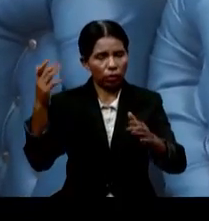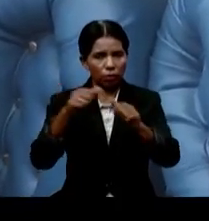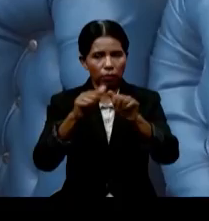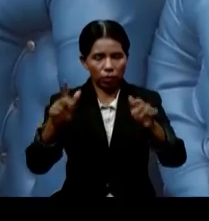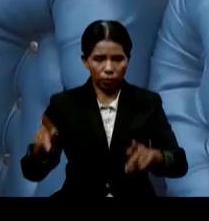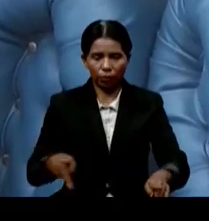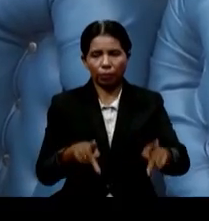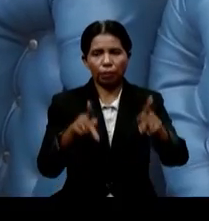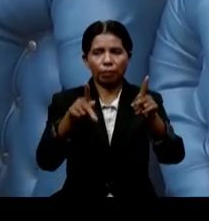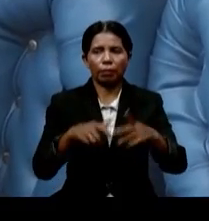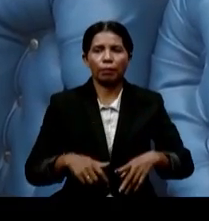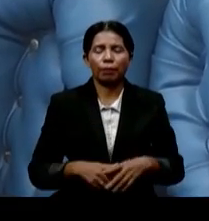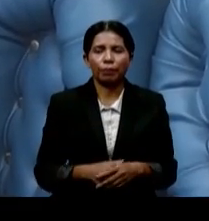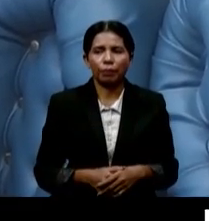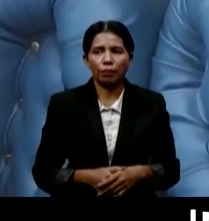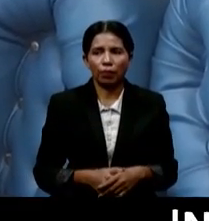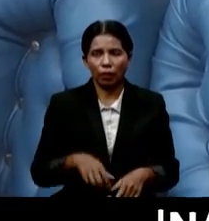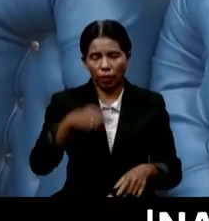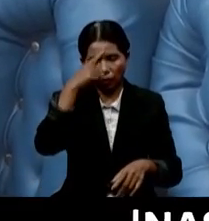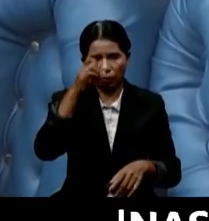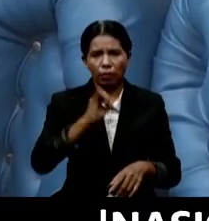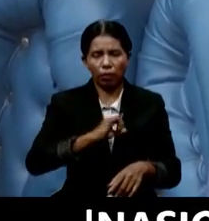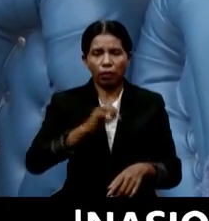administração pública. Também acabamos em